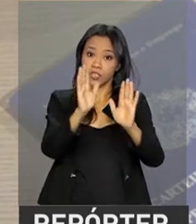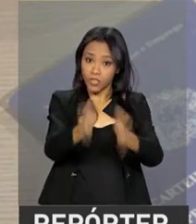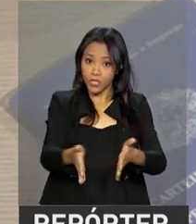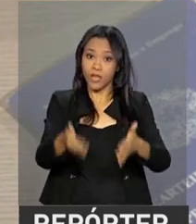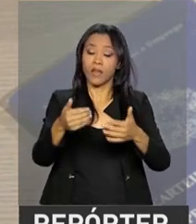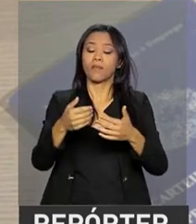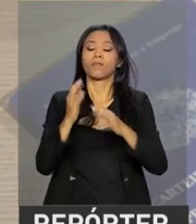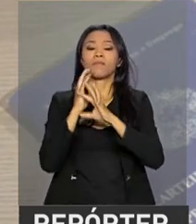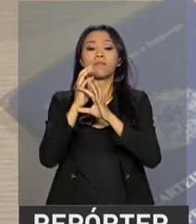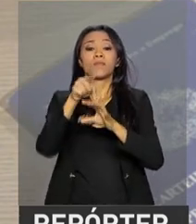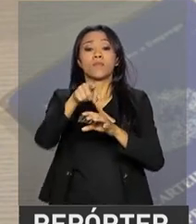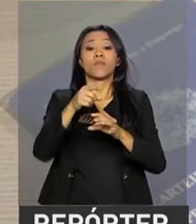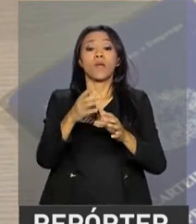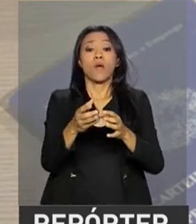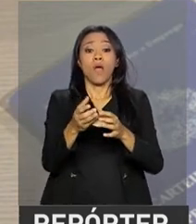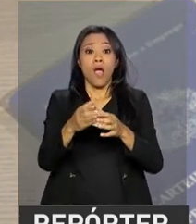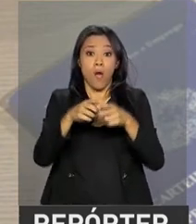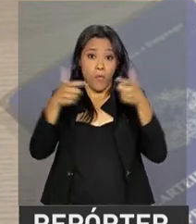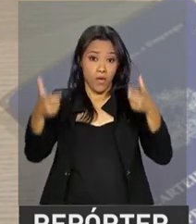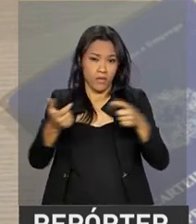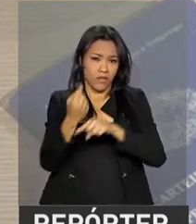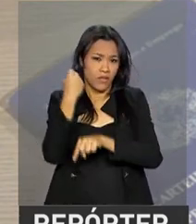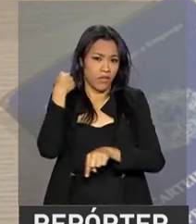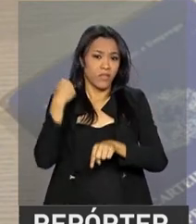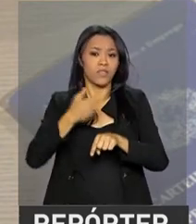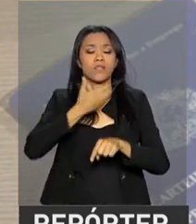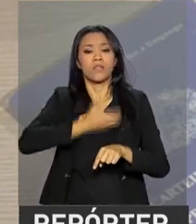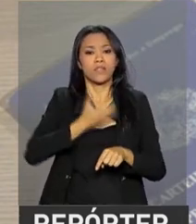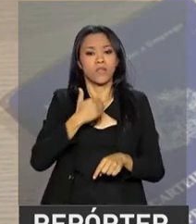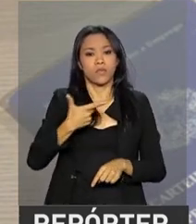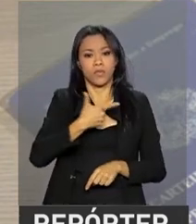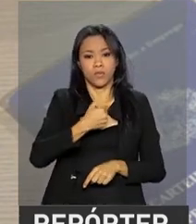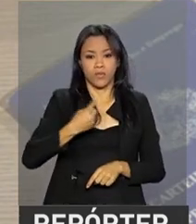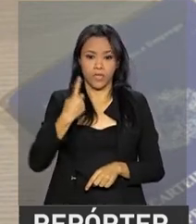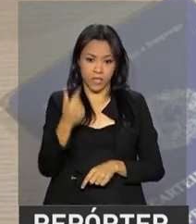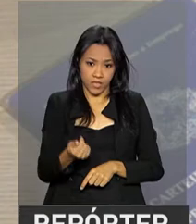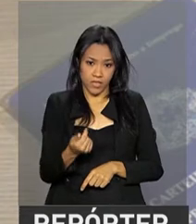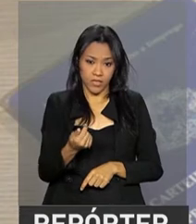ano. O aumento desde dezembro de 2016 é de